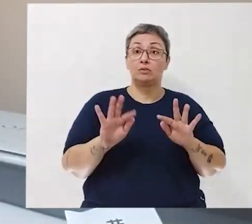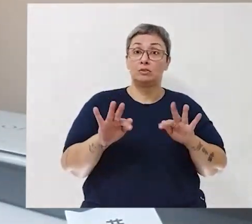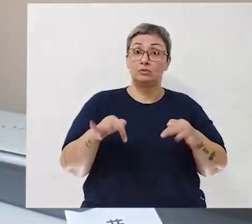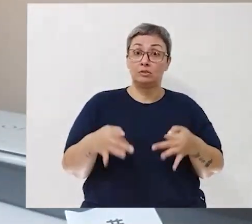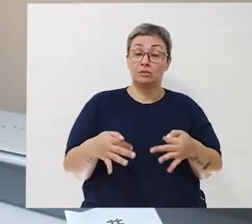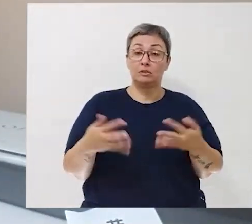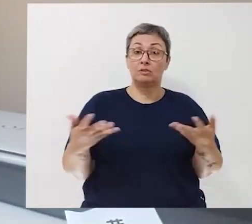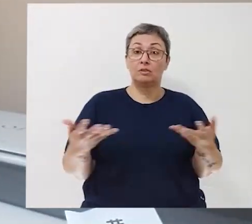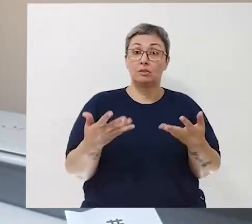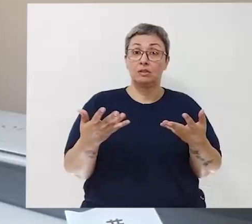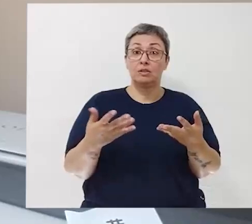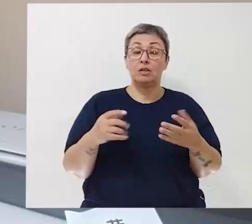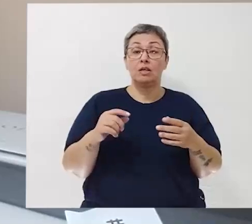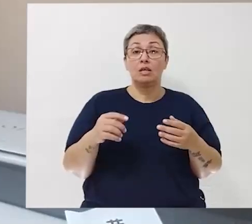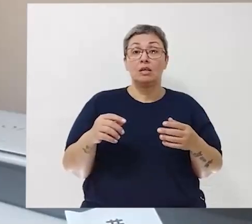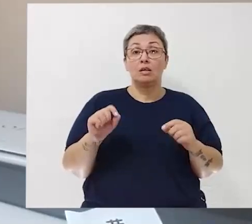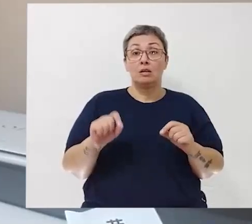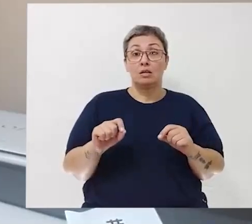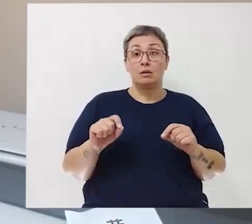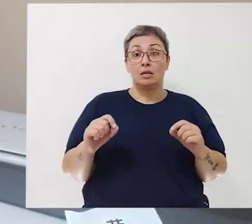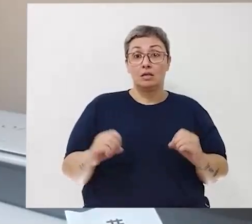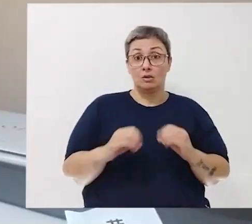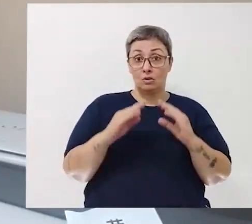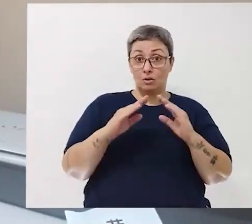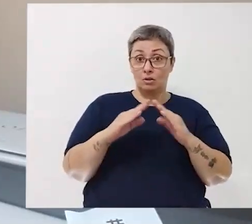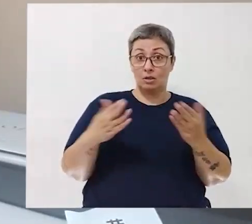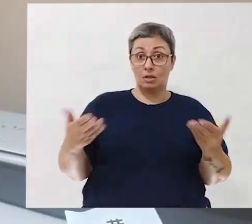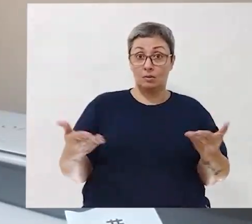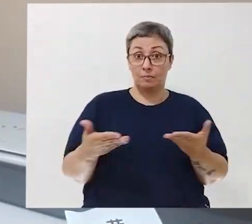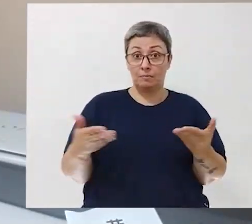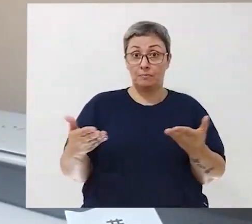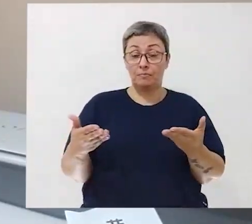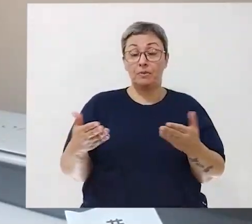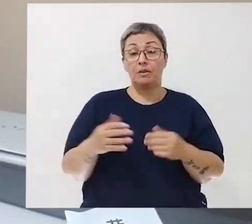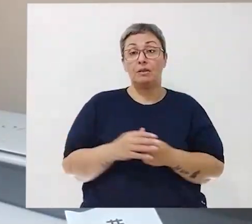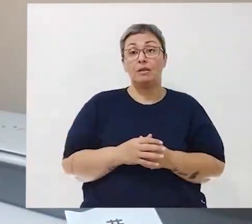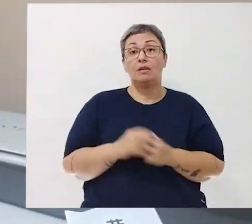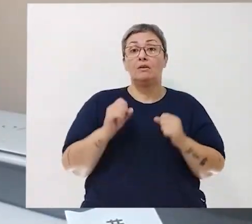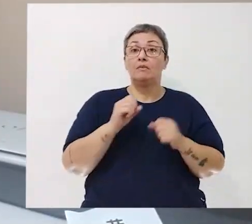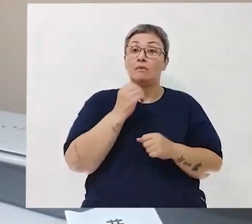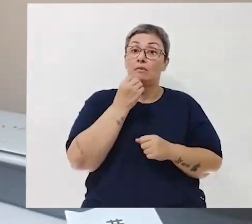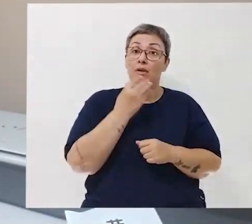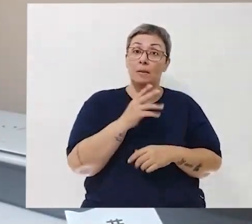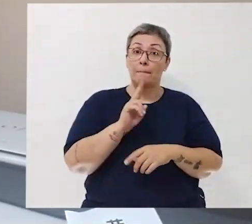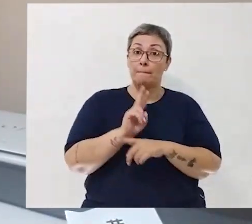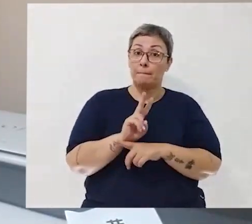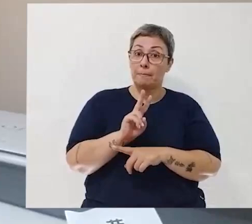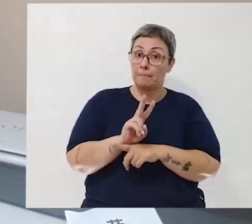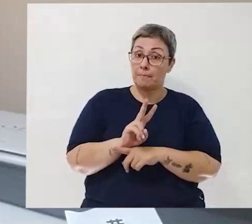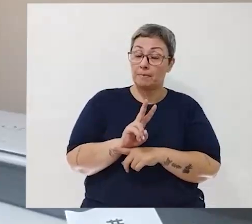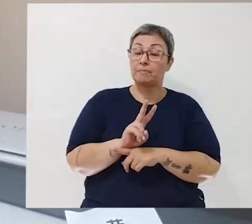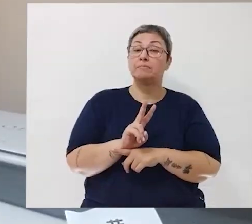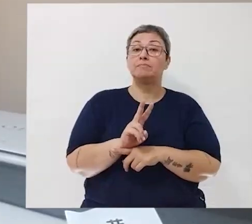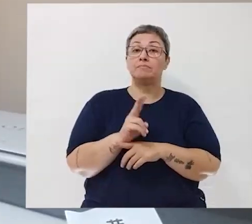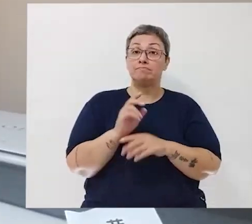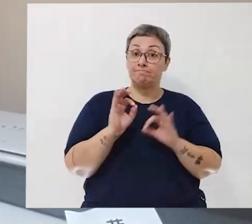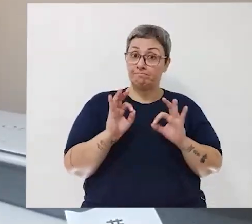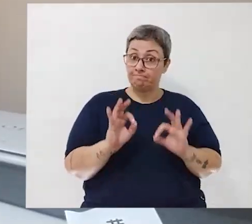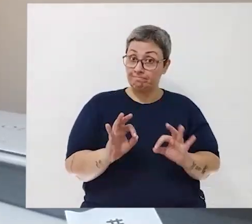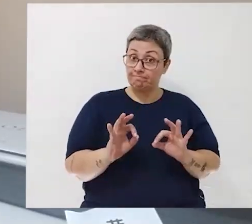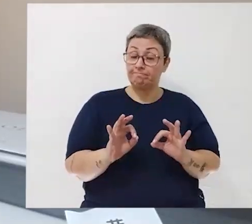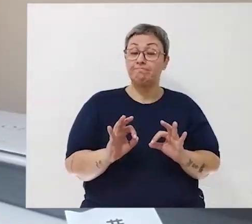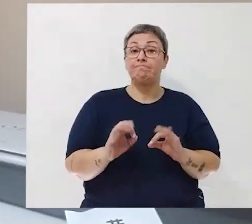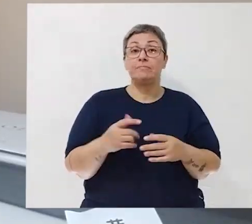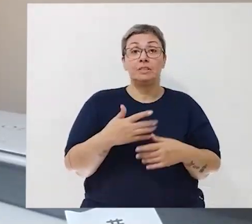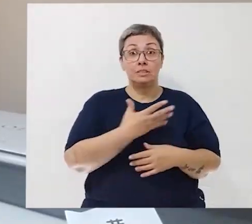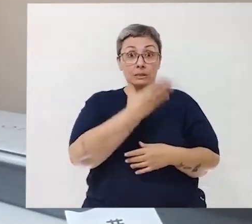é só. Vamos finalizando o nosso programa de hoje. Fiquem bem, se cuidem